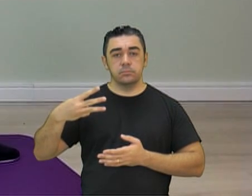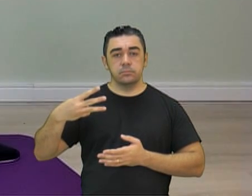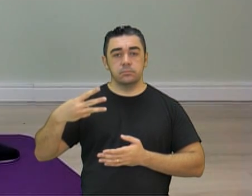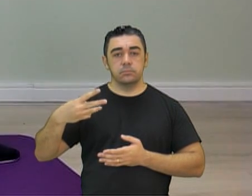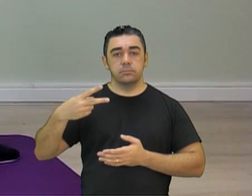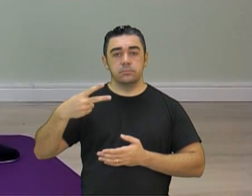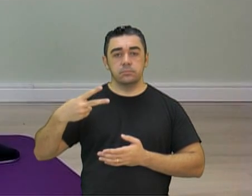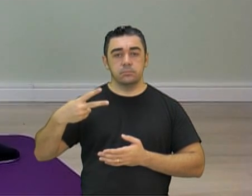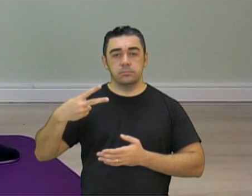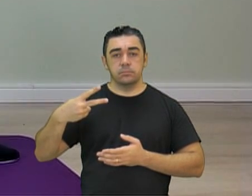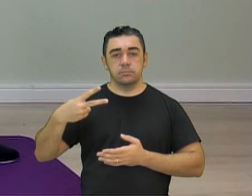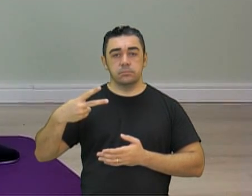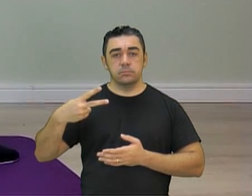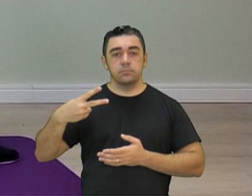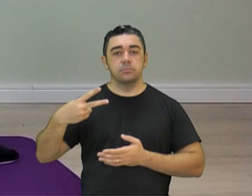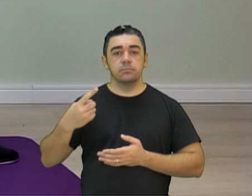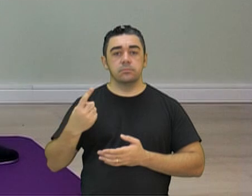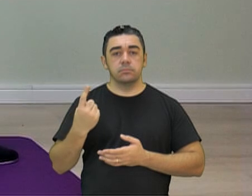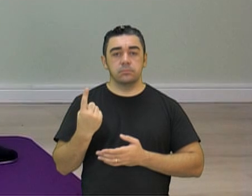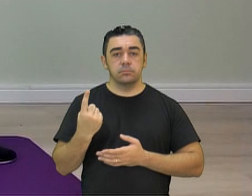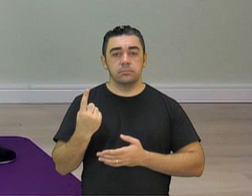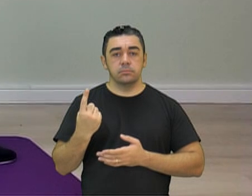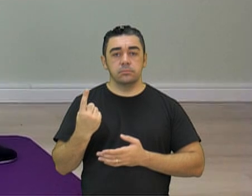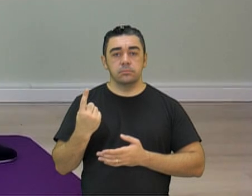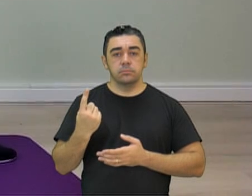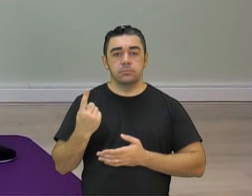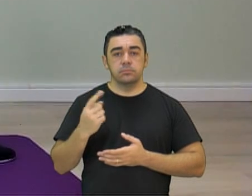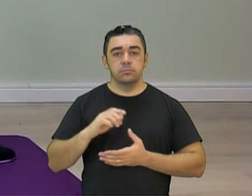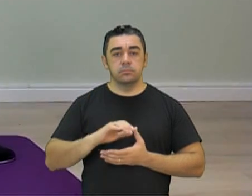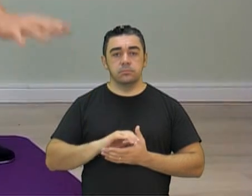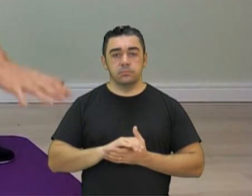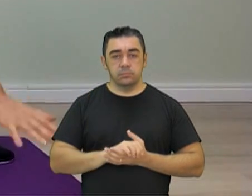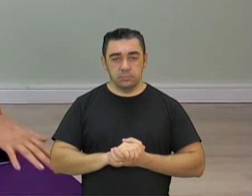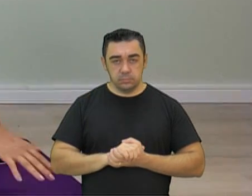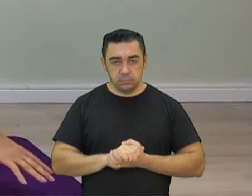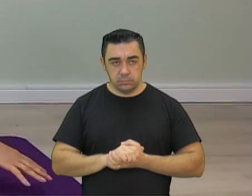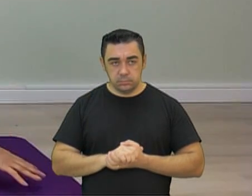3, 2, 1.